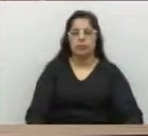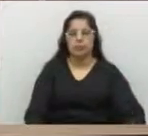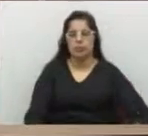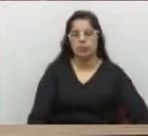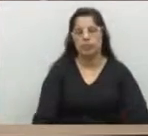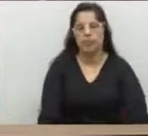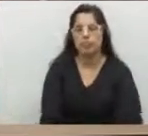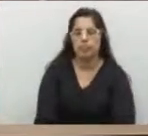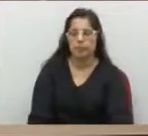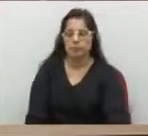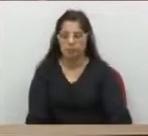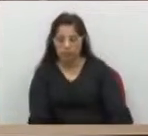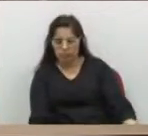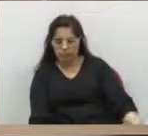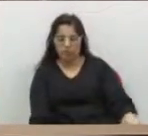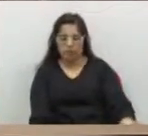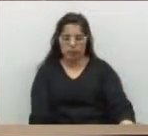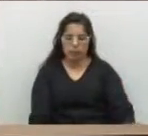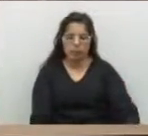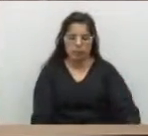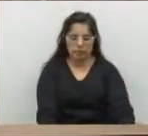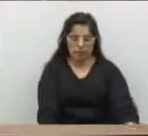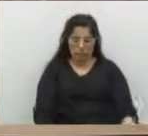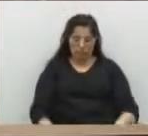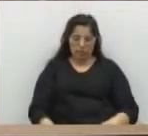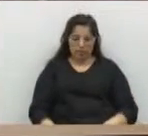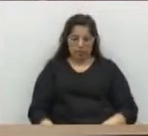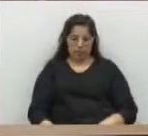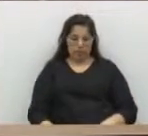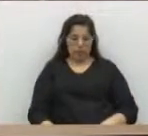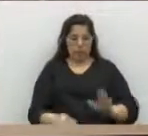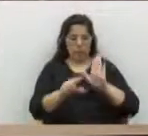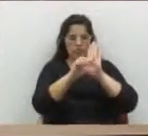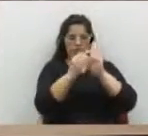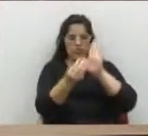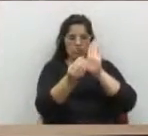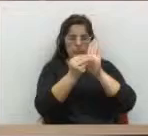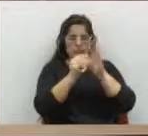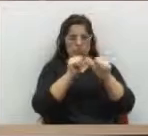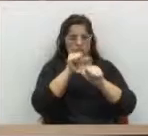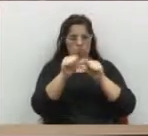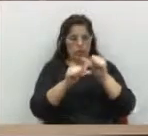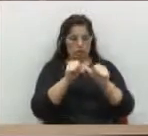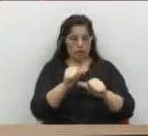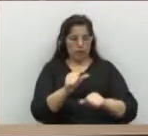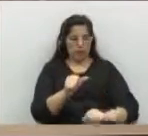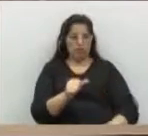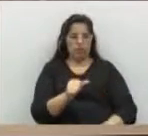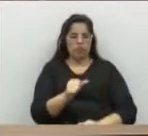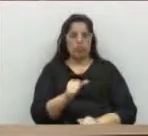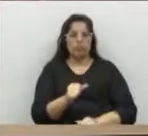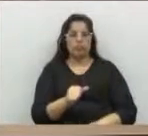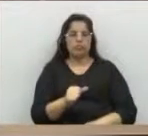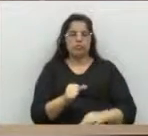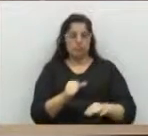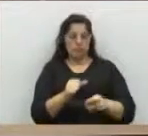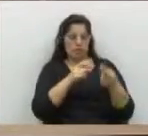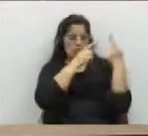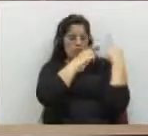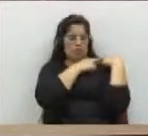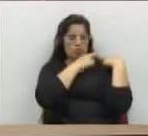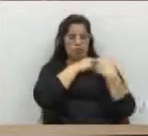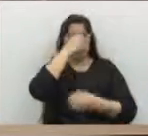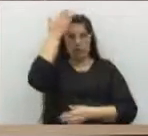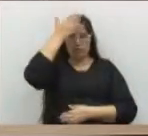Emenda modificativa de autoria da vereadora Érica Tanque. Emenda modificativa à emenda do projeto de lei número